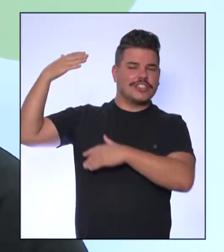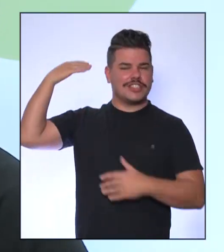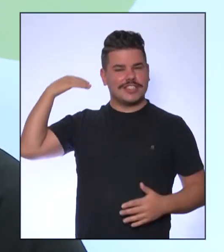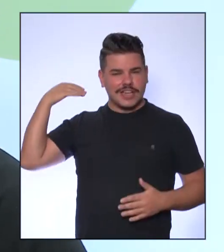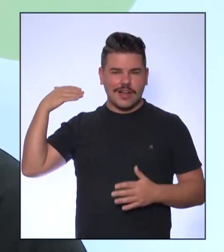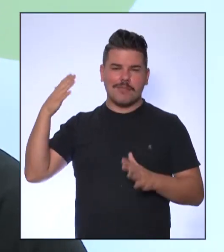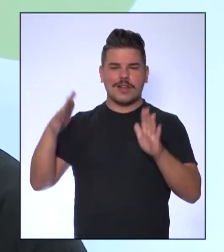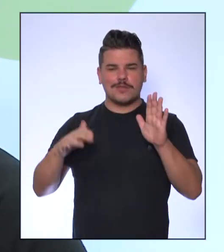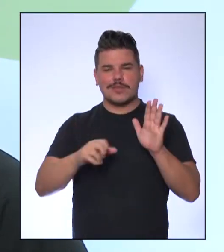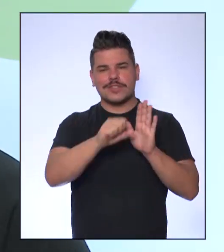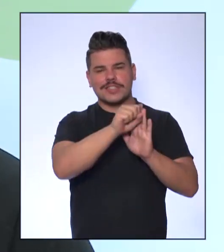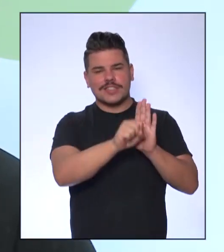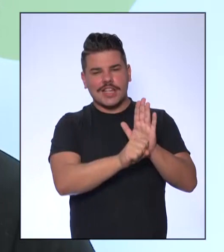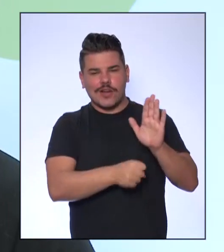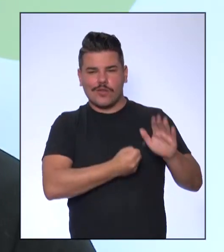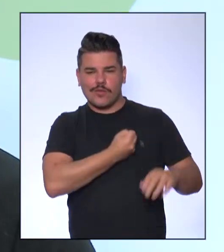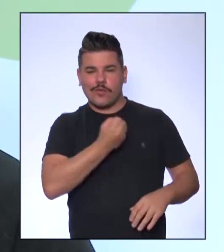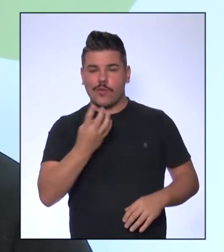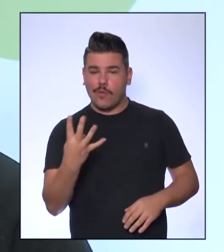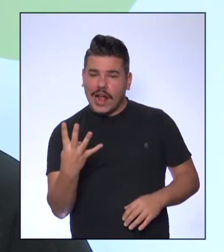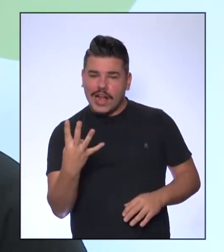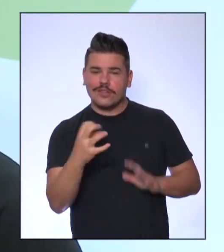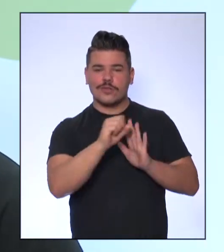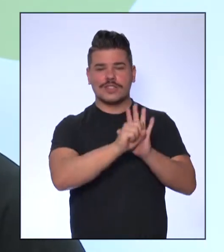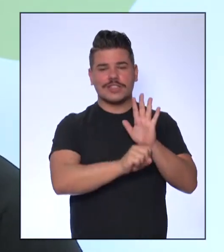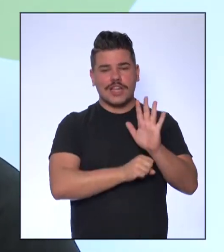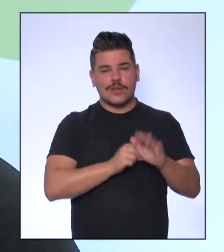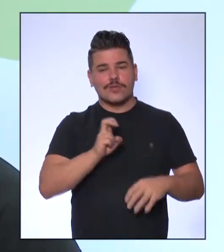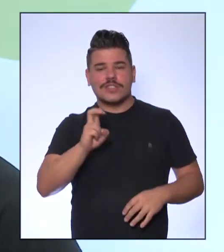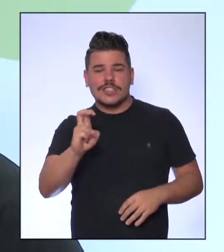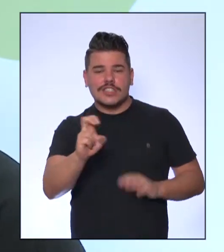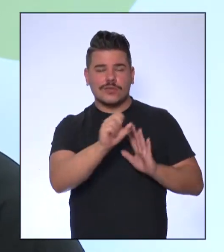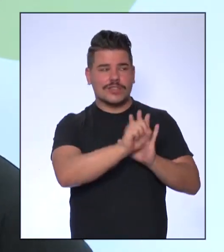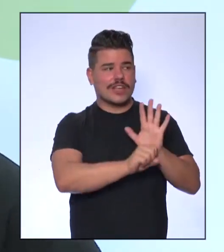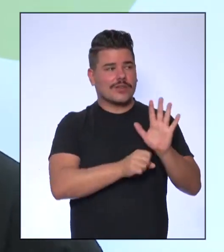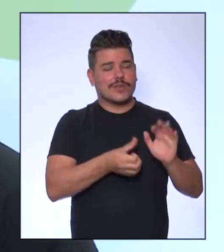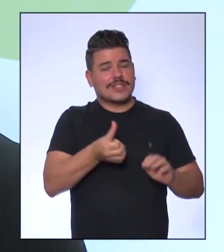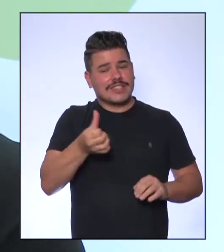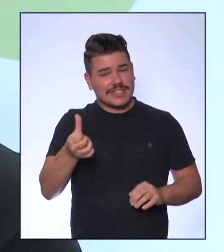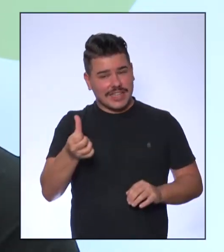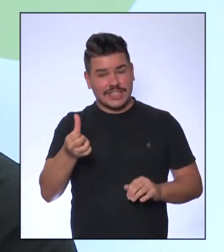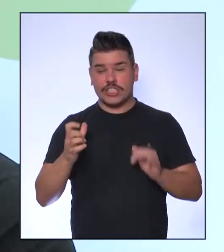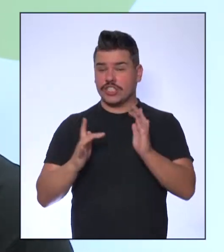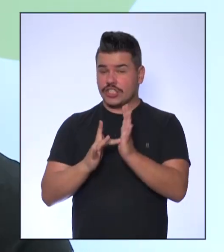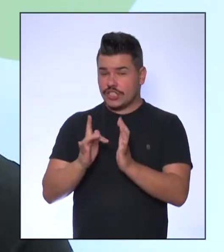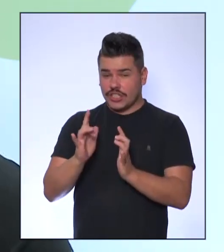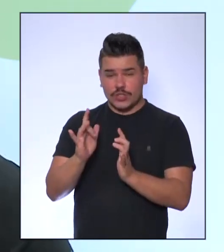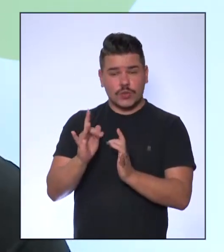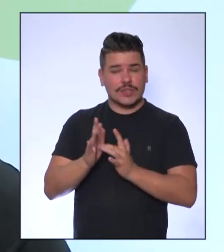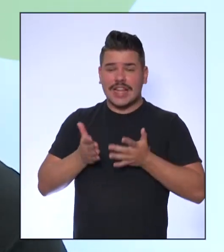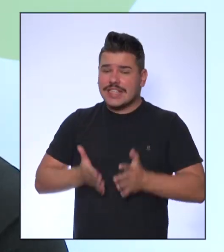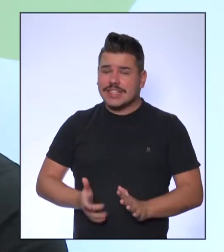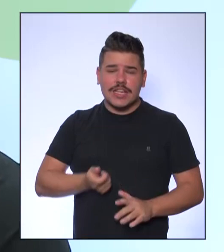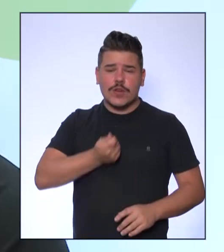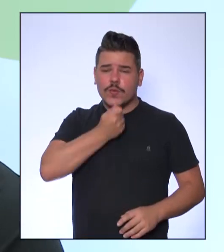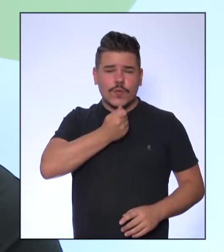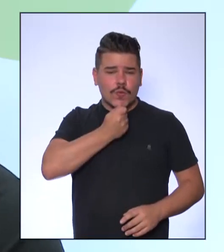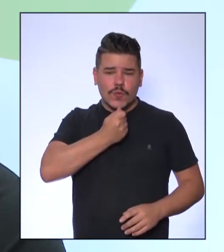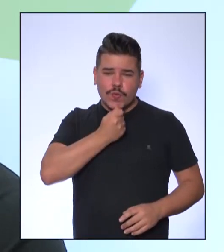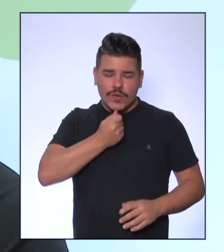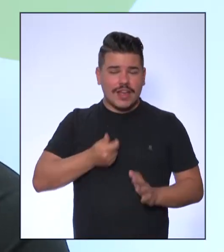século IV, no século V, no século VI, antes de Cristo. Então, a gente tem uma perspectiva bem